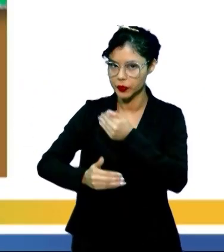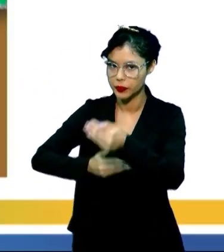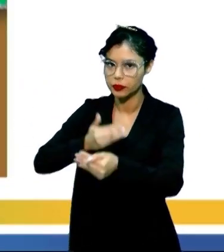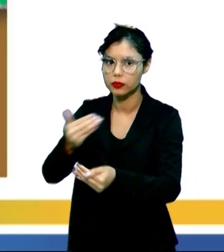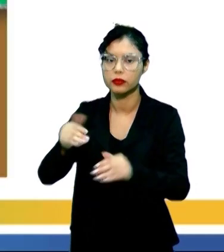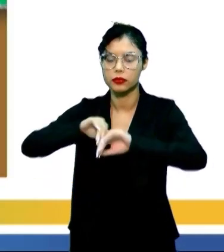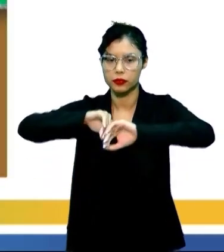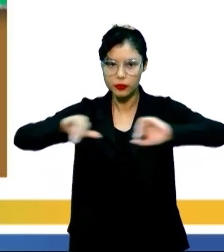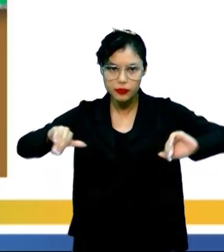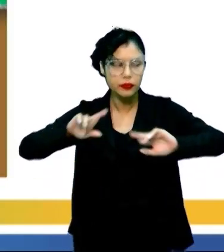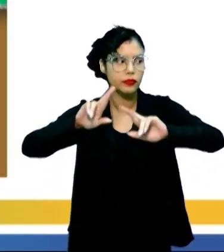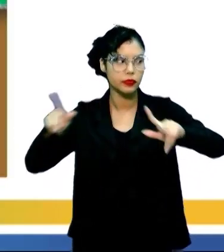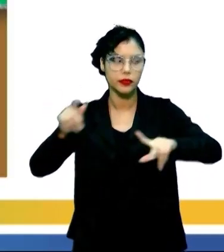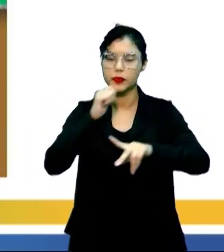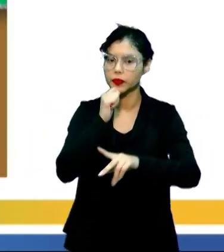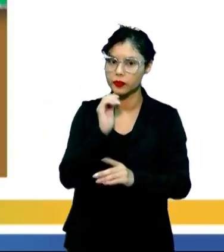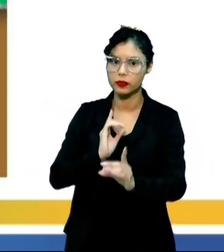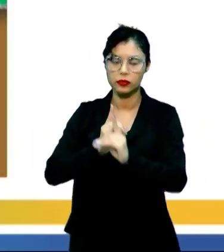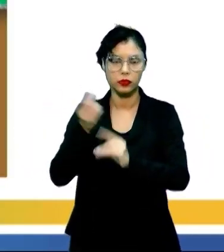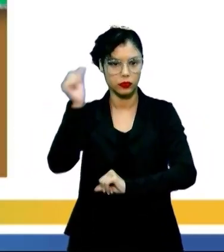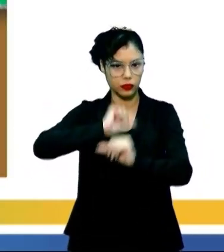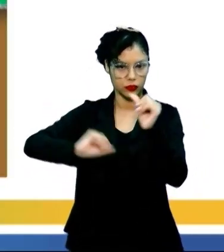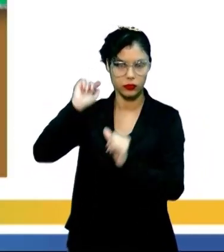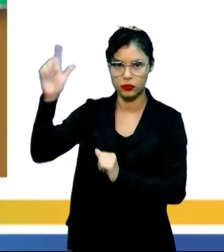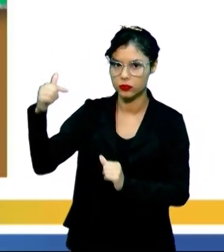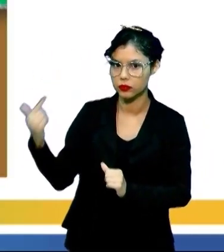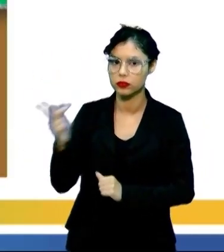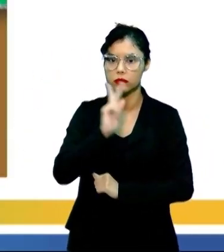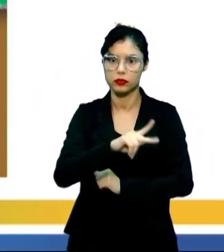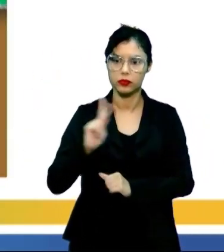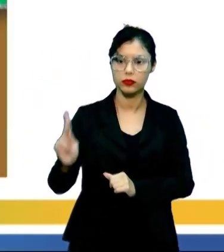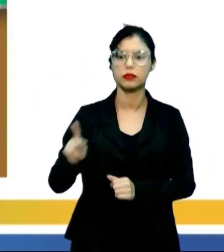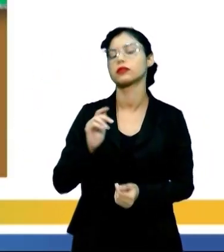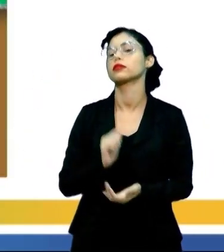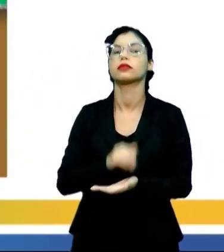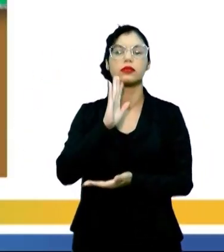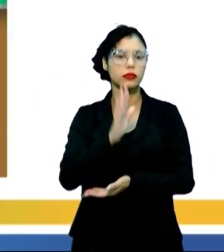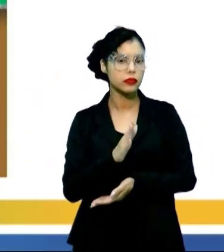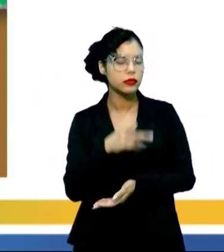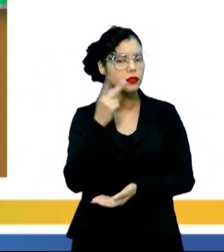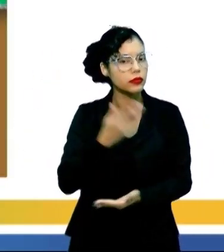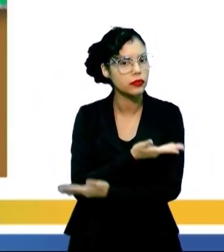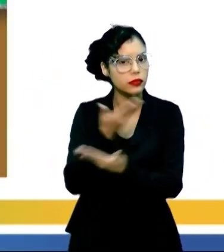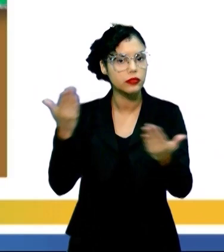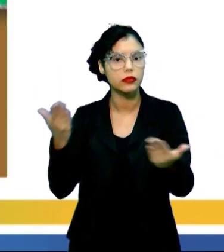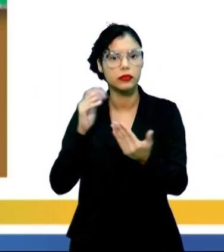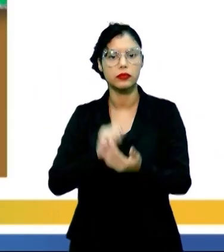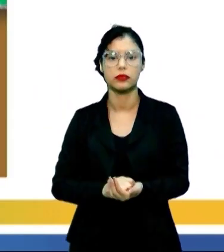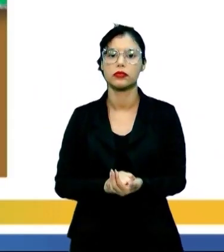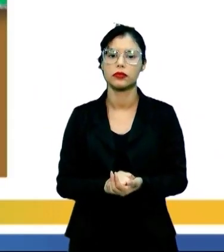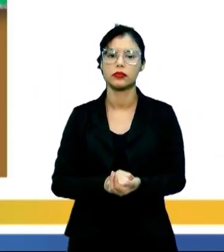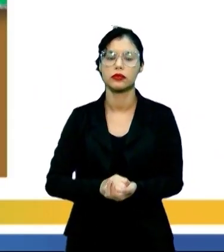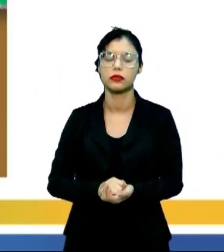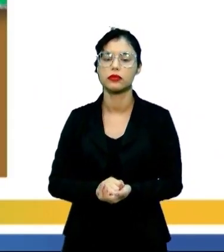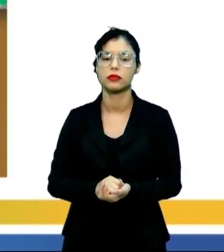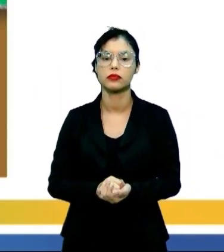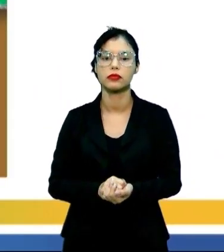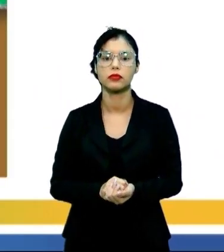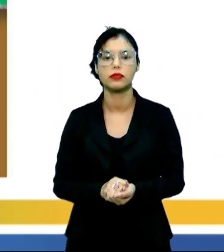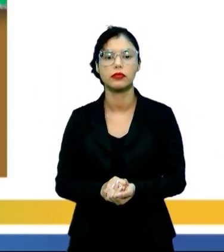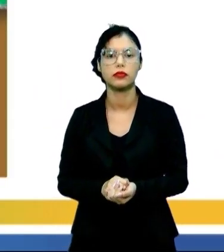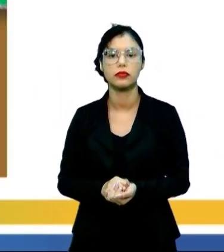processos distintos. Um é contrário ao outro. O professor de Química já falou disso para vocês. E